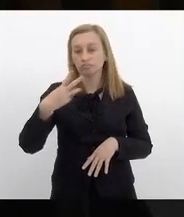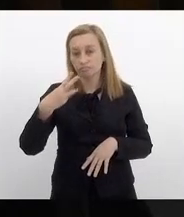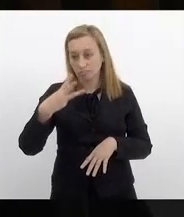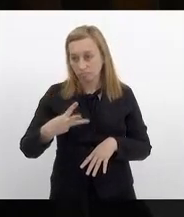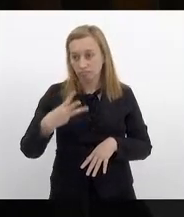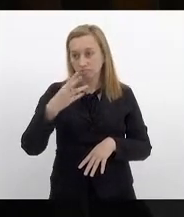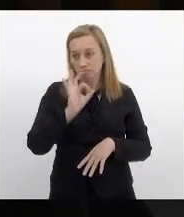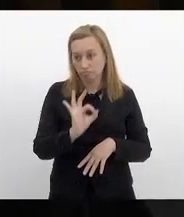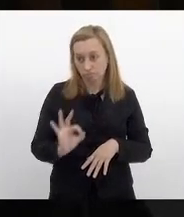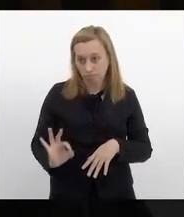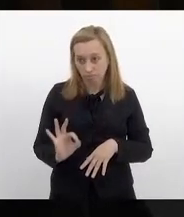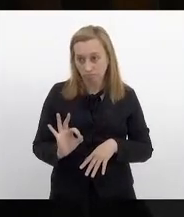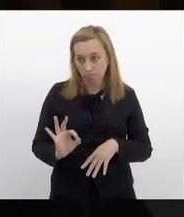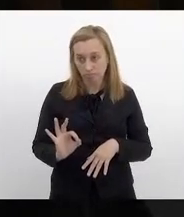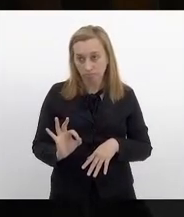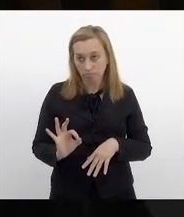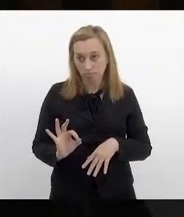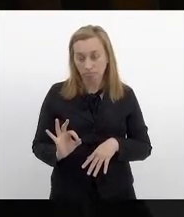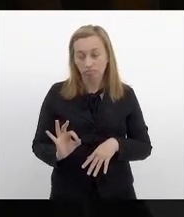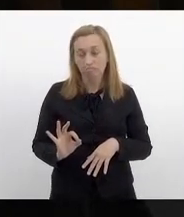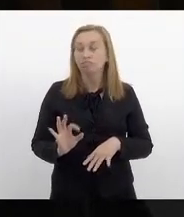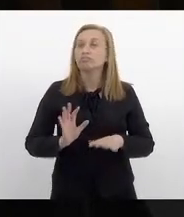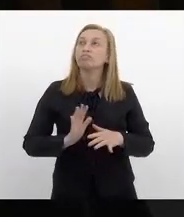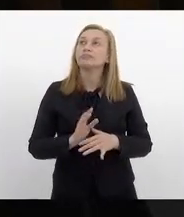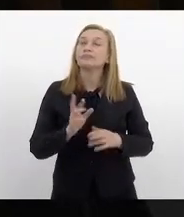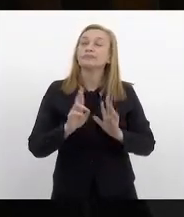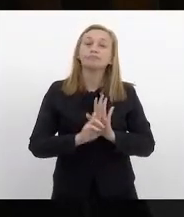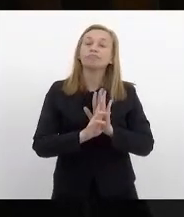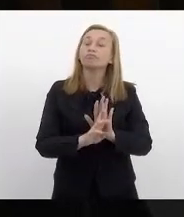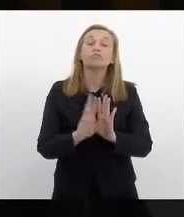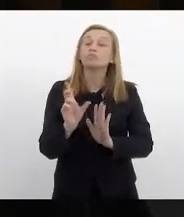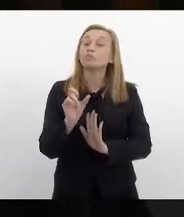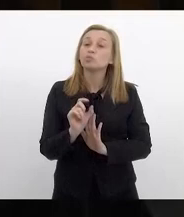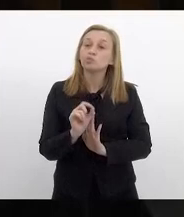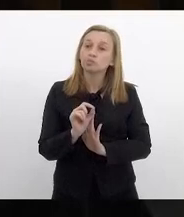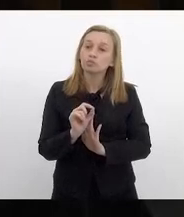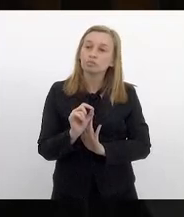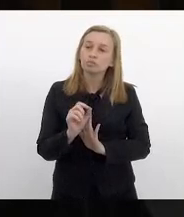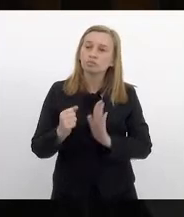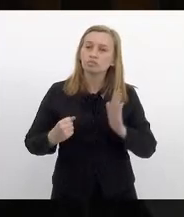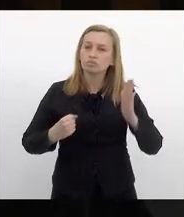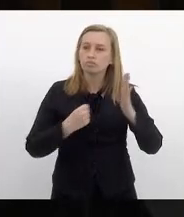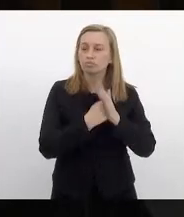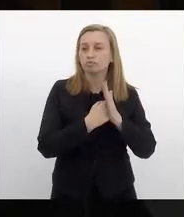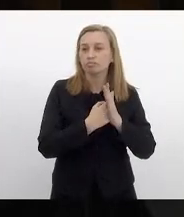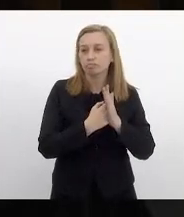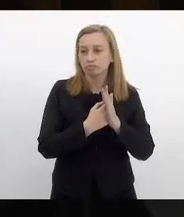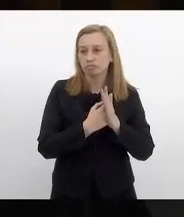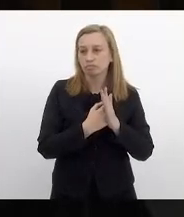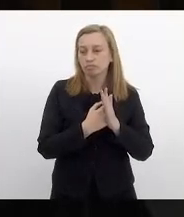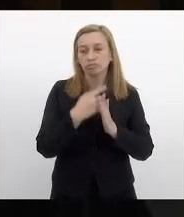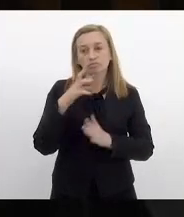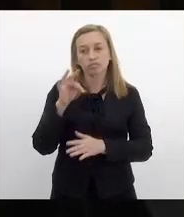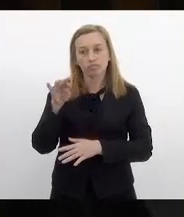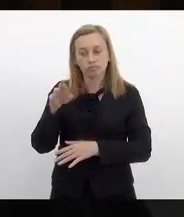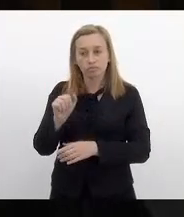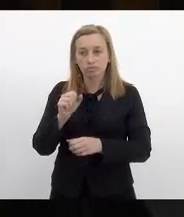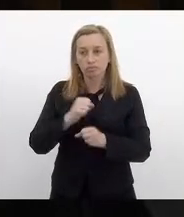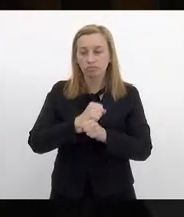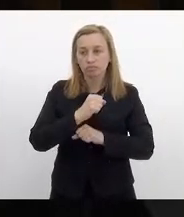23%, estima. O que representa um impacto de receita